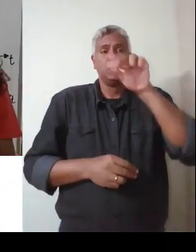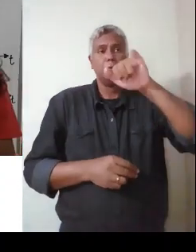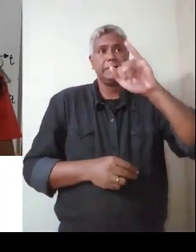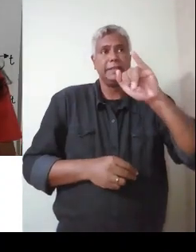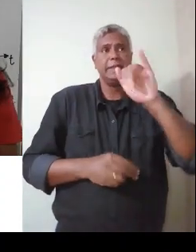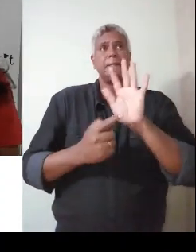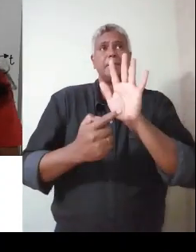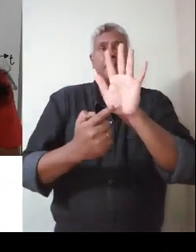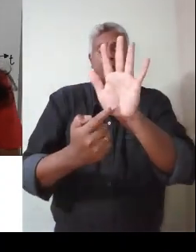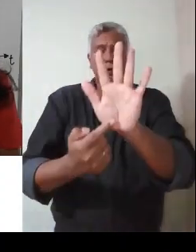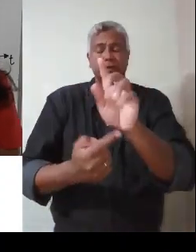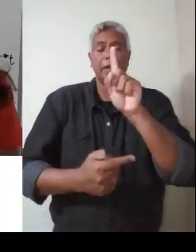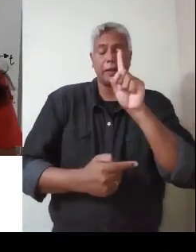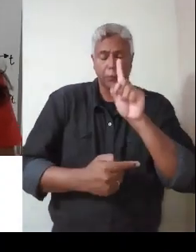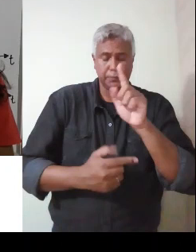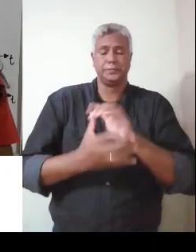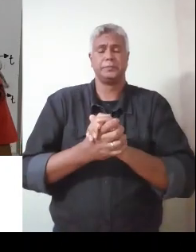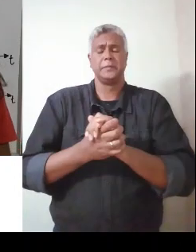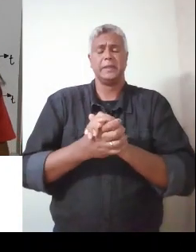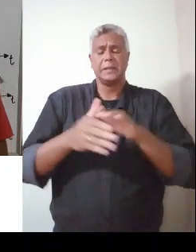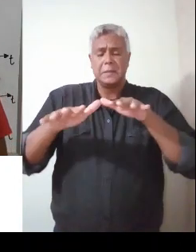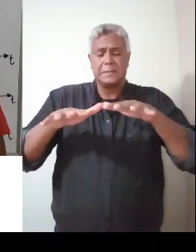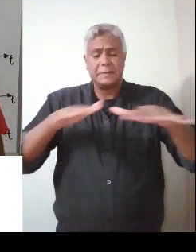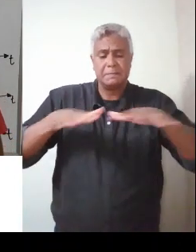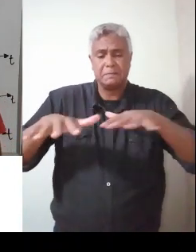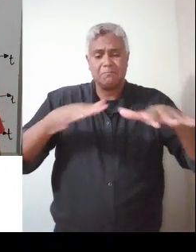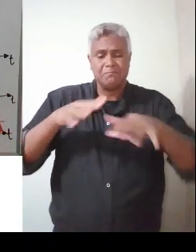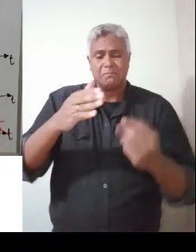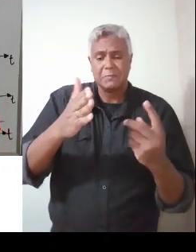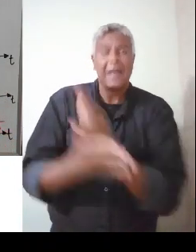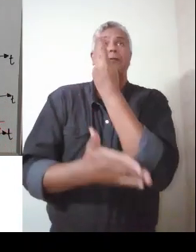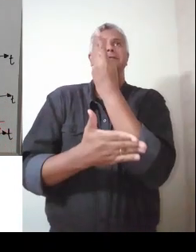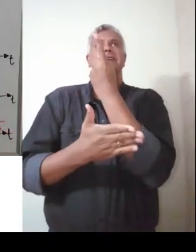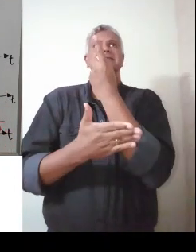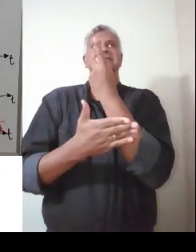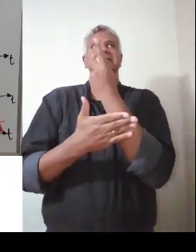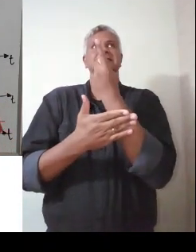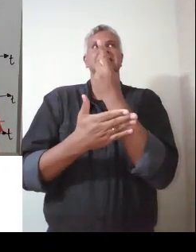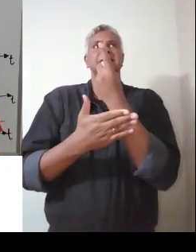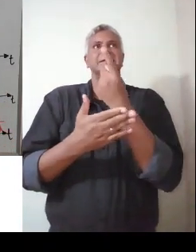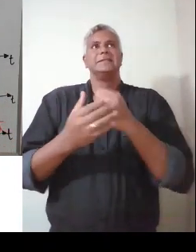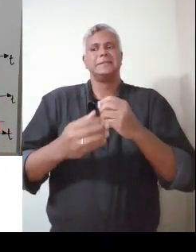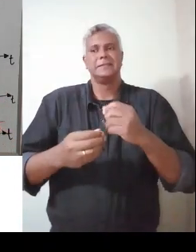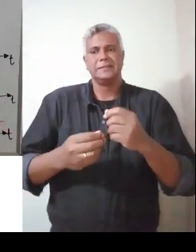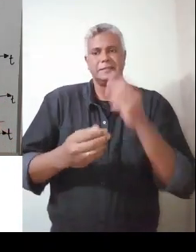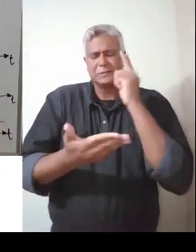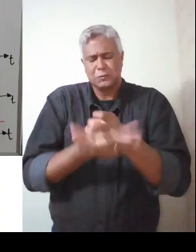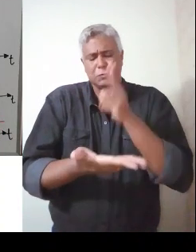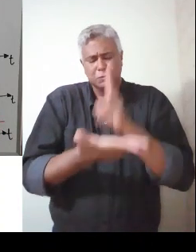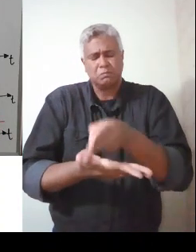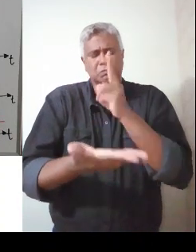indica forma. Portanto, é um movimento que acontece de um único modo. A grandeza que